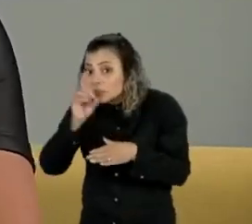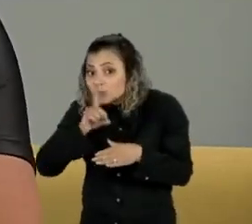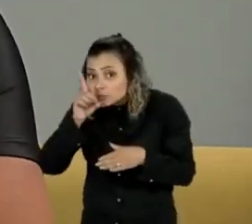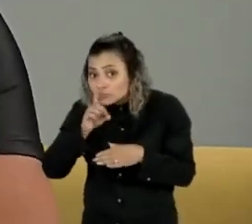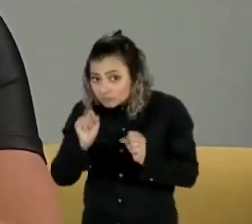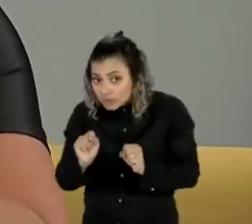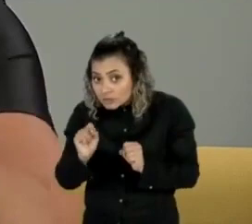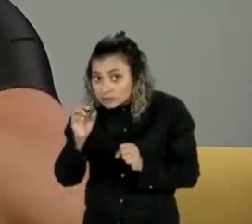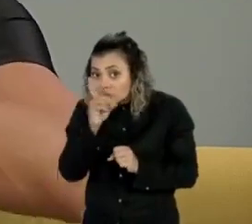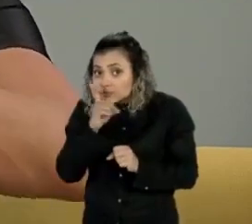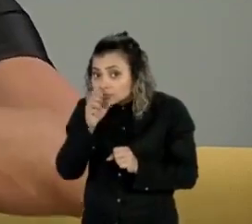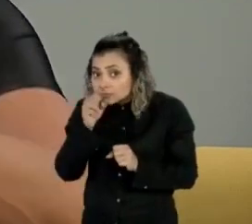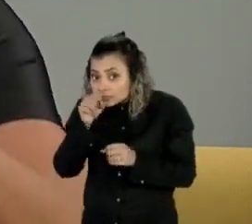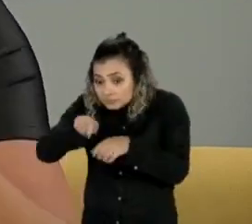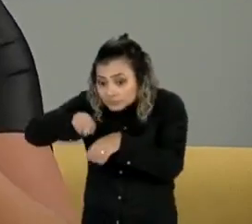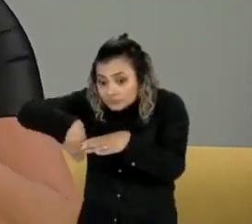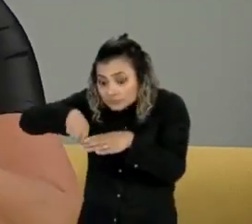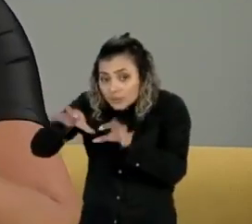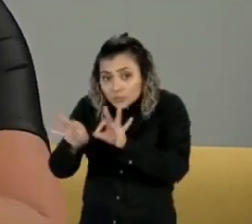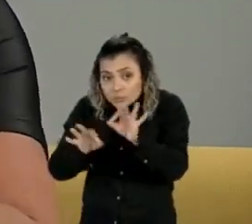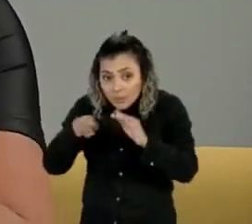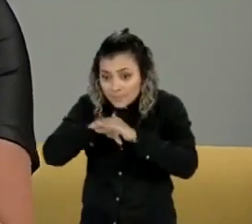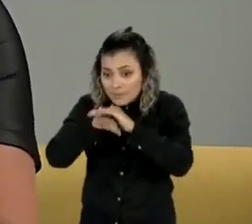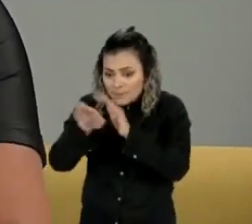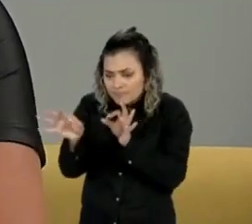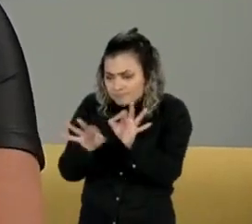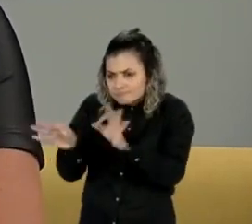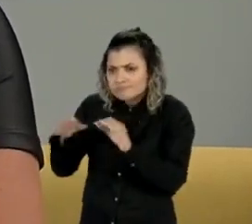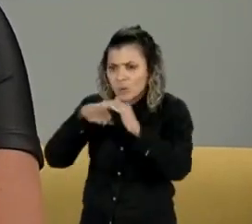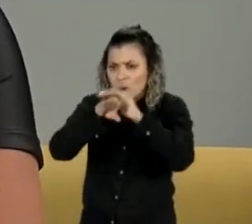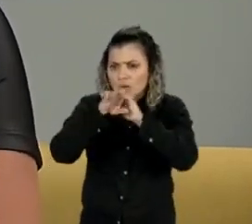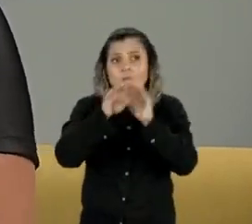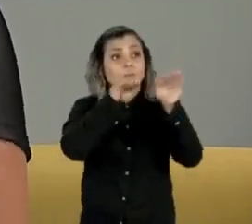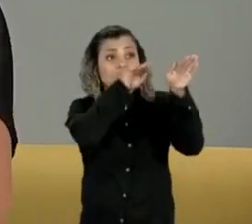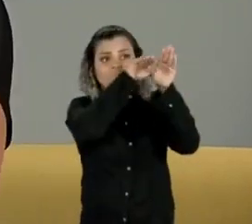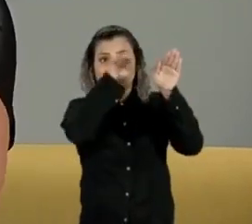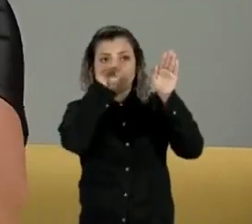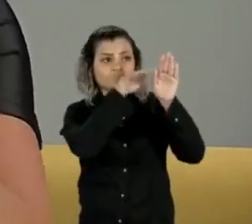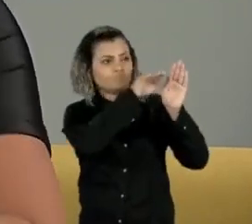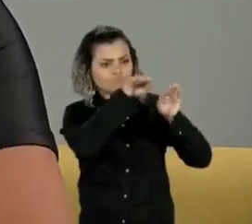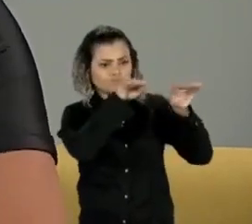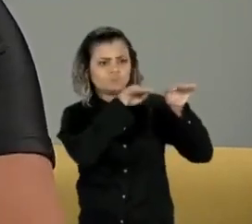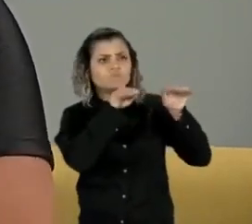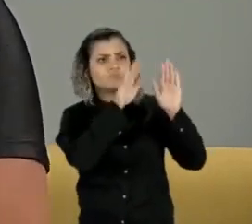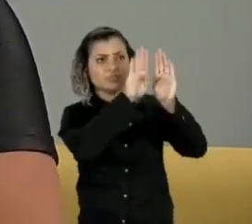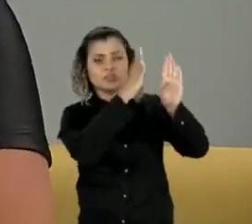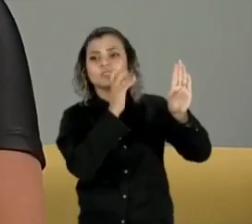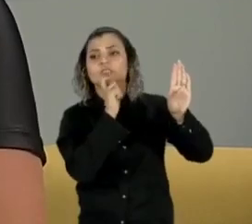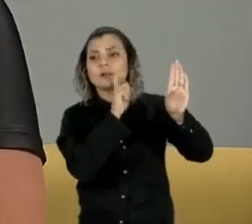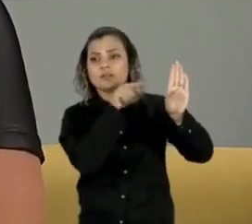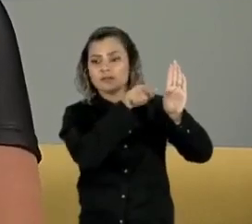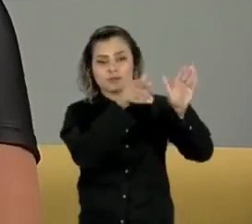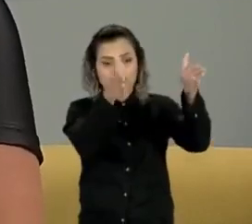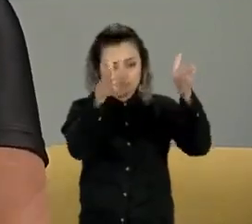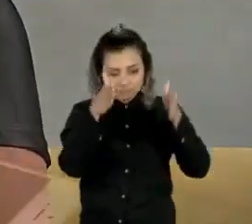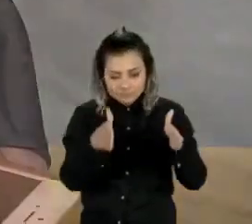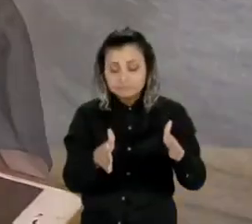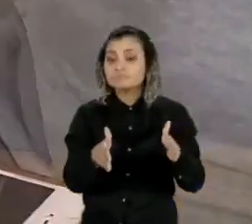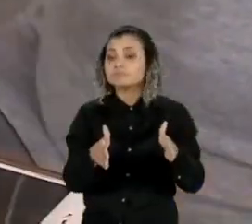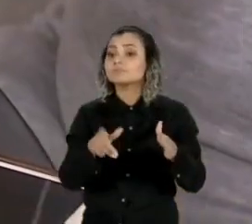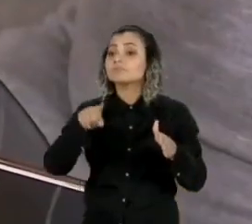da semana, aí você faz toda a preparação, deixa bonitinho no freezer, coloca na geladeira no dia seguinte, dentro